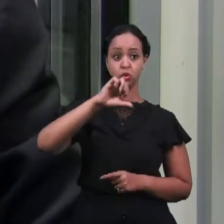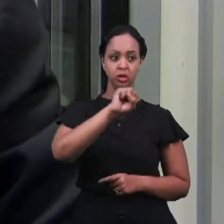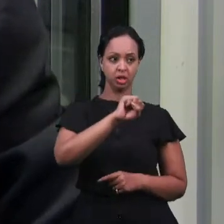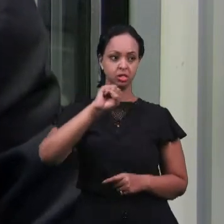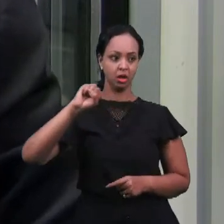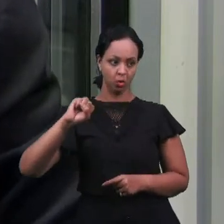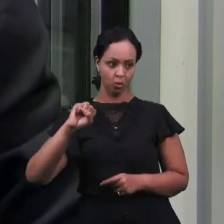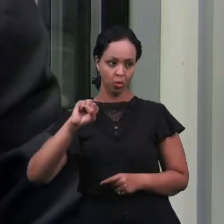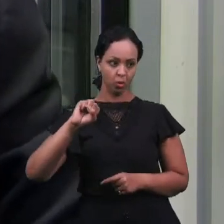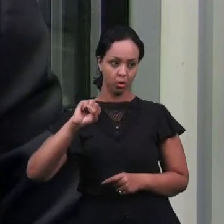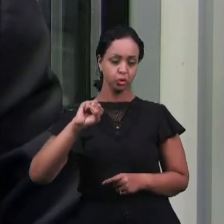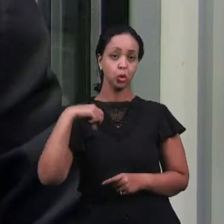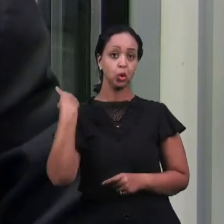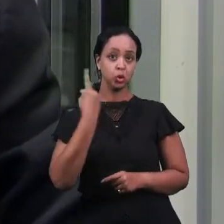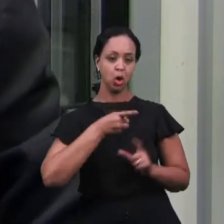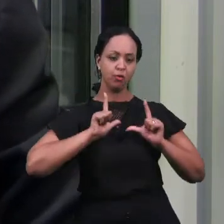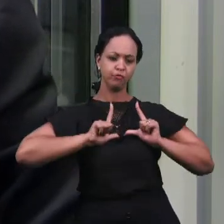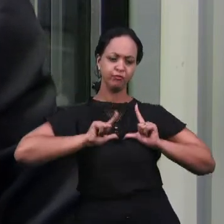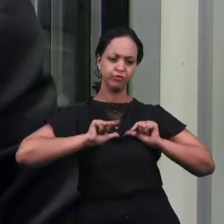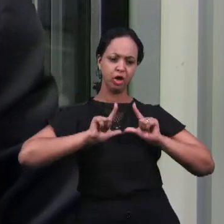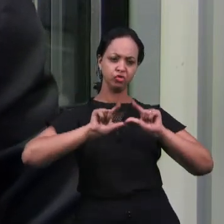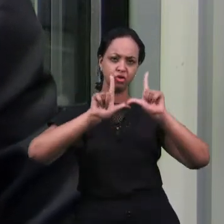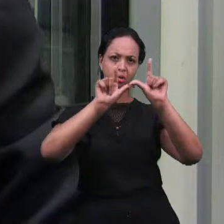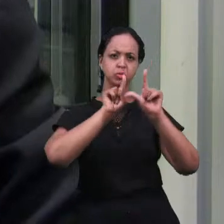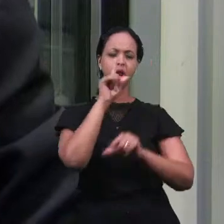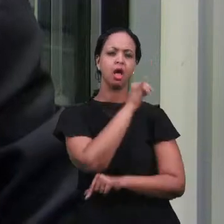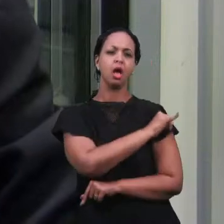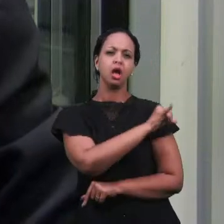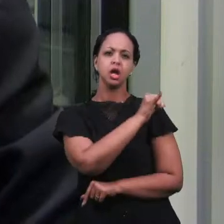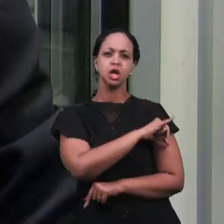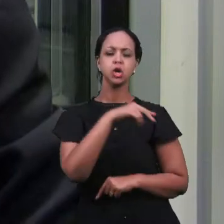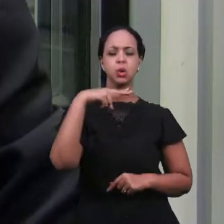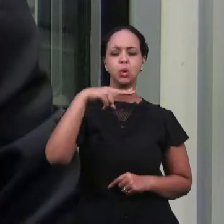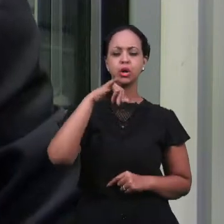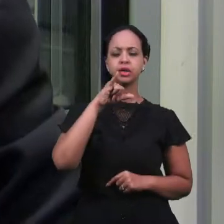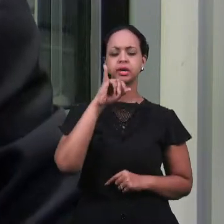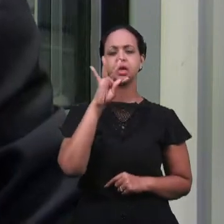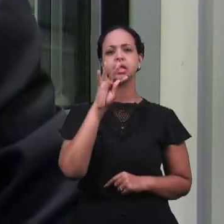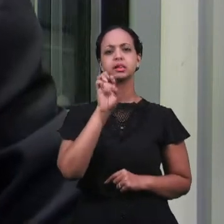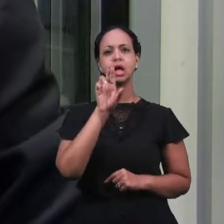1988, nós fizemos uma viagem para Niterói. Estivemos lá com